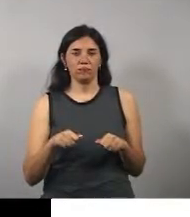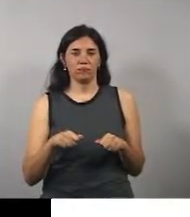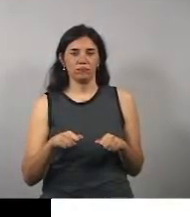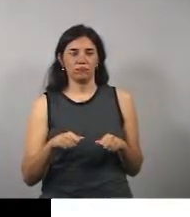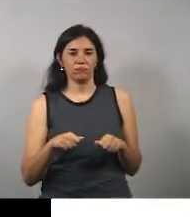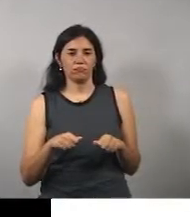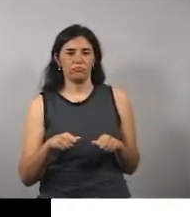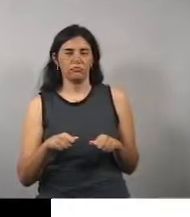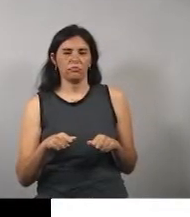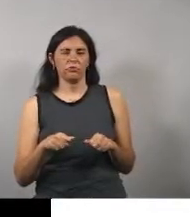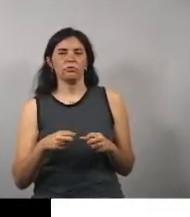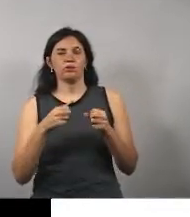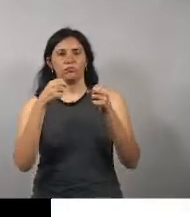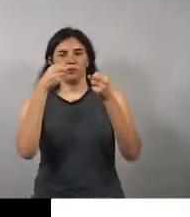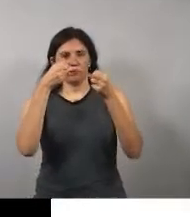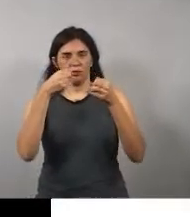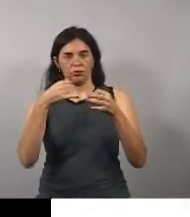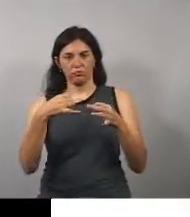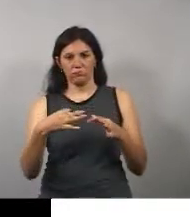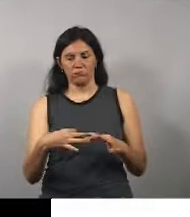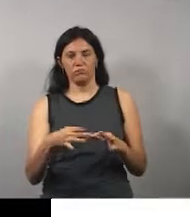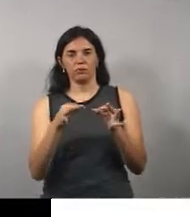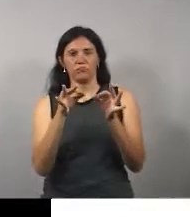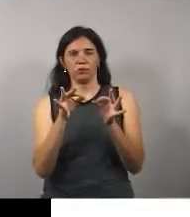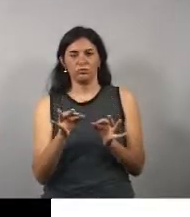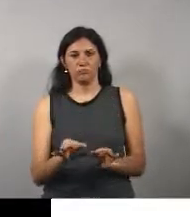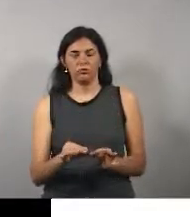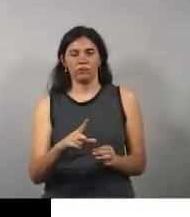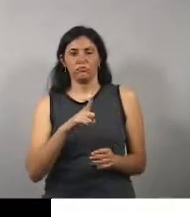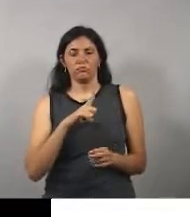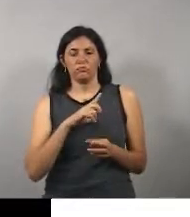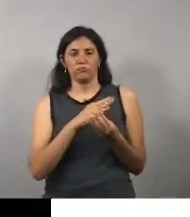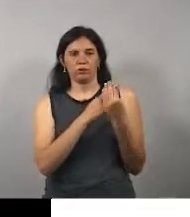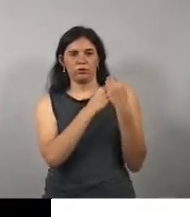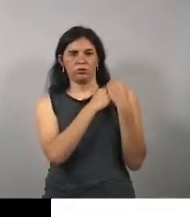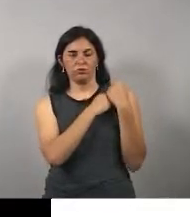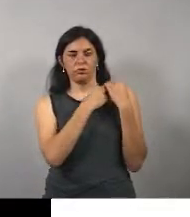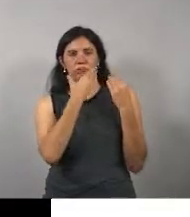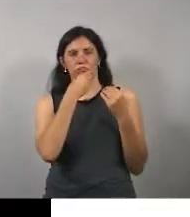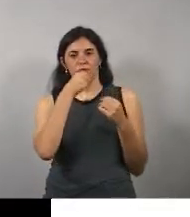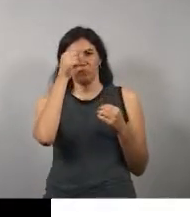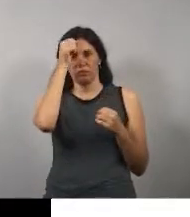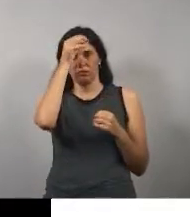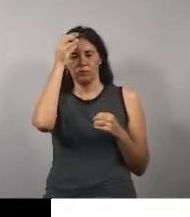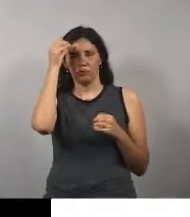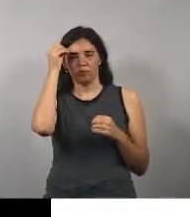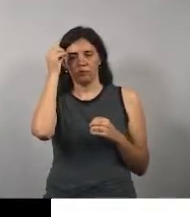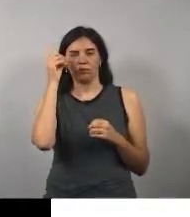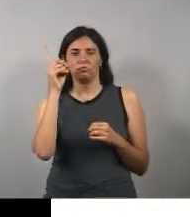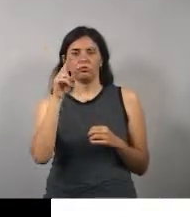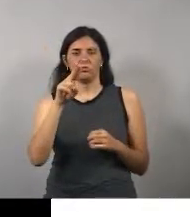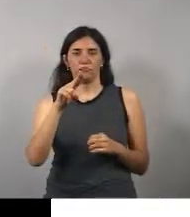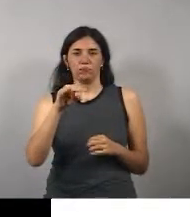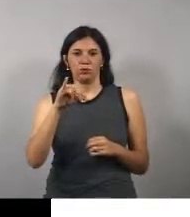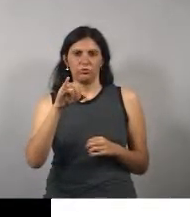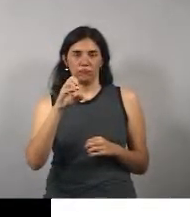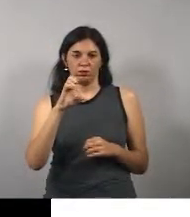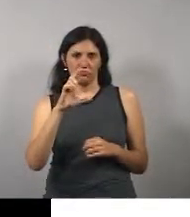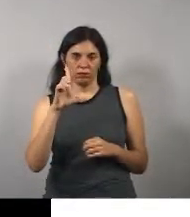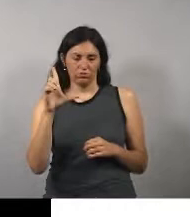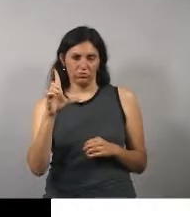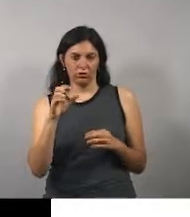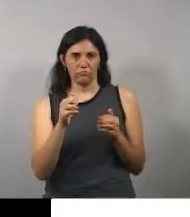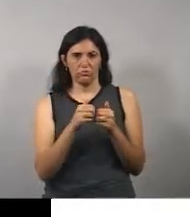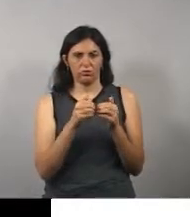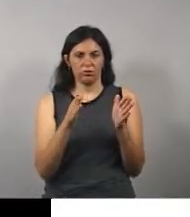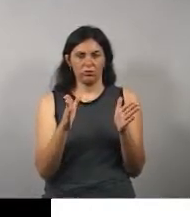seja devidamente esclarecido. Há um compromisso do prefeito Daniel de abrir as contas